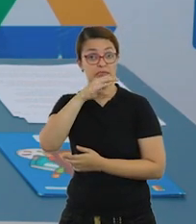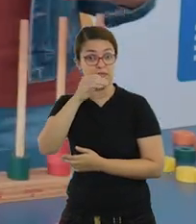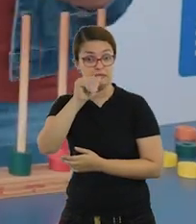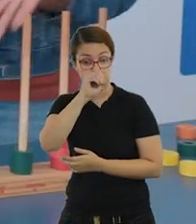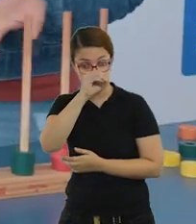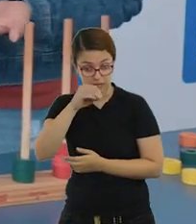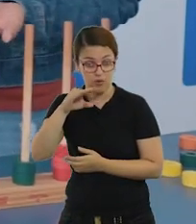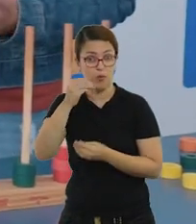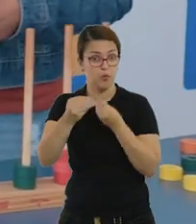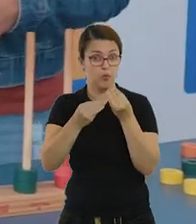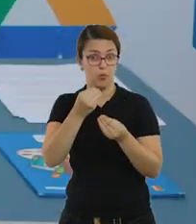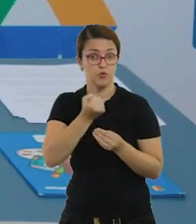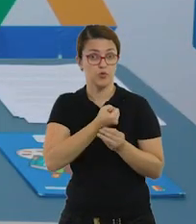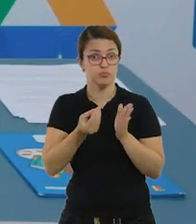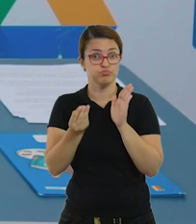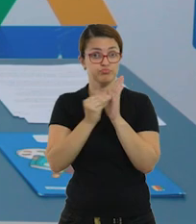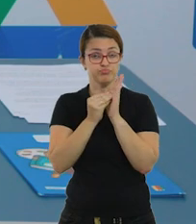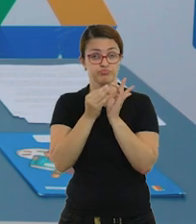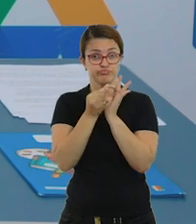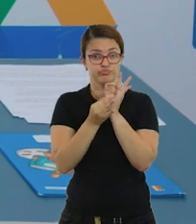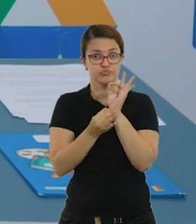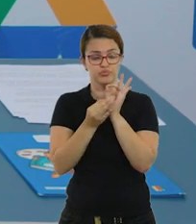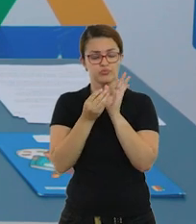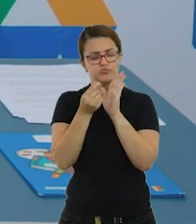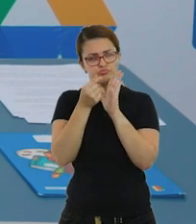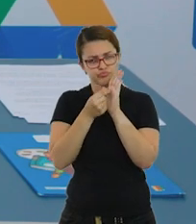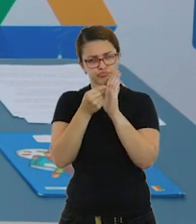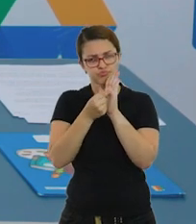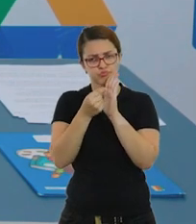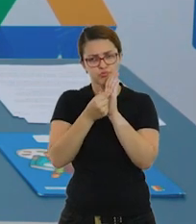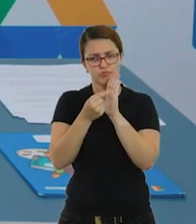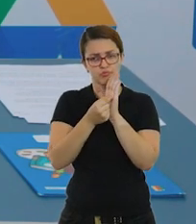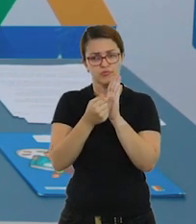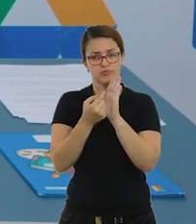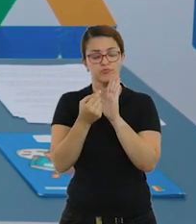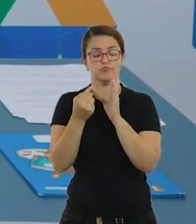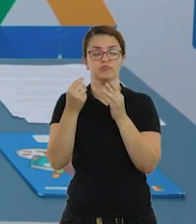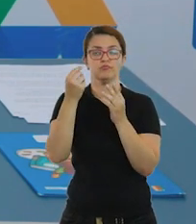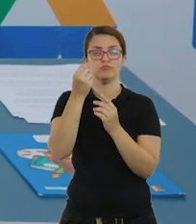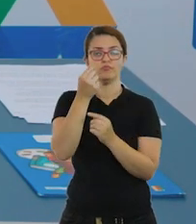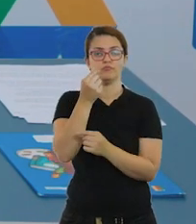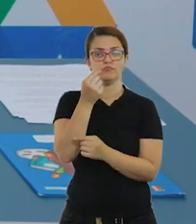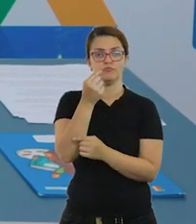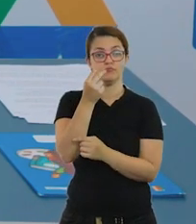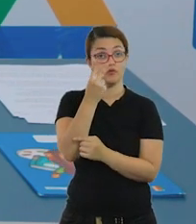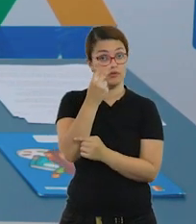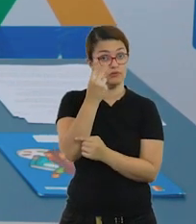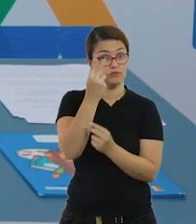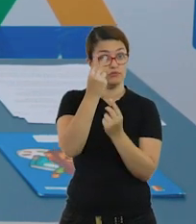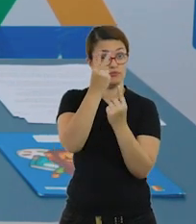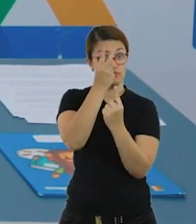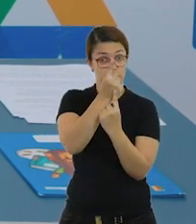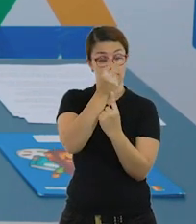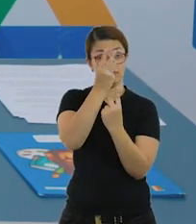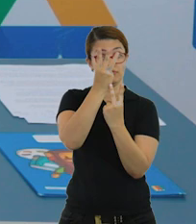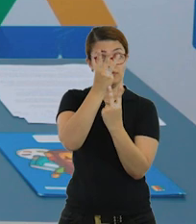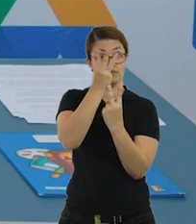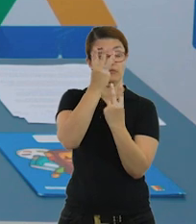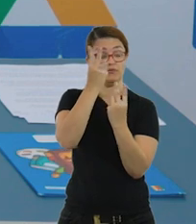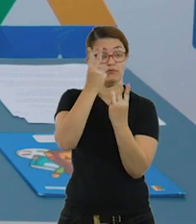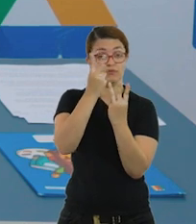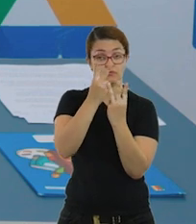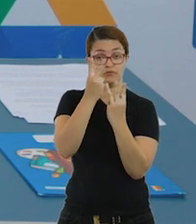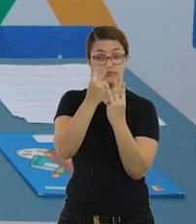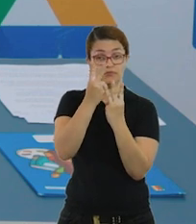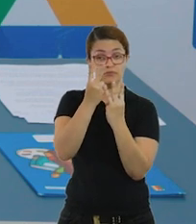meu número em partes menores. E quais são as partes que compõem o número? Então, o número 232, eu tenho aqui os